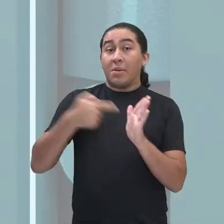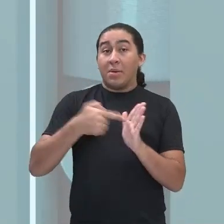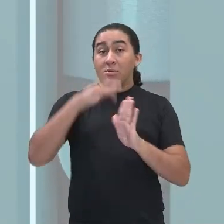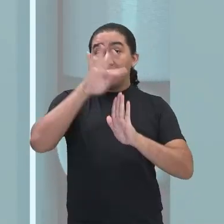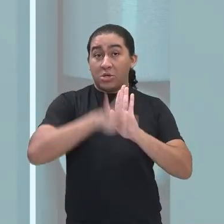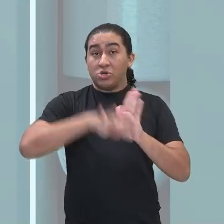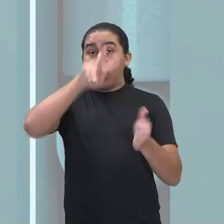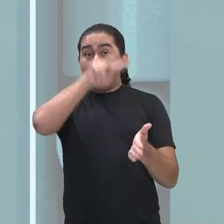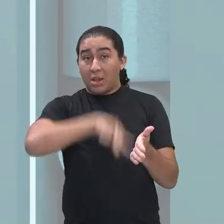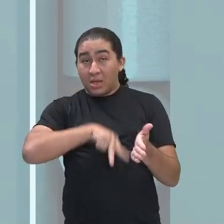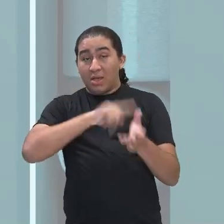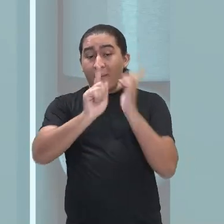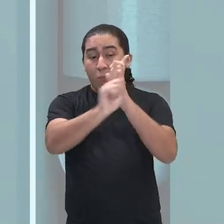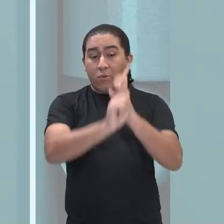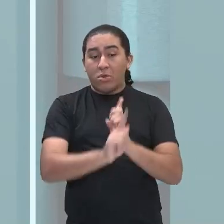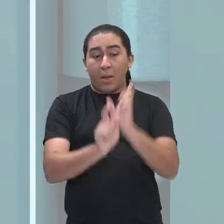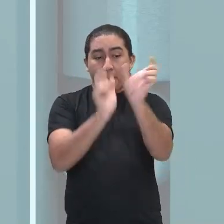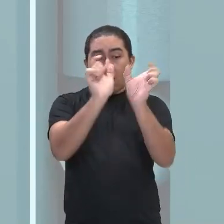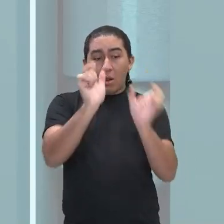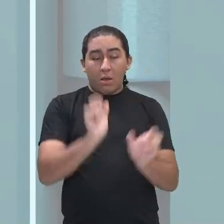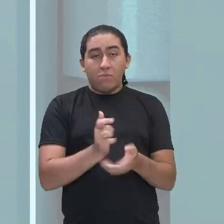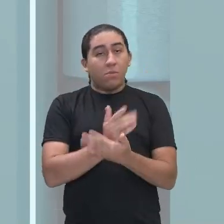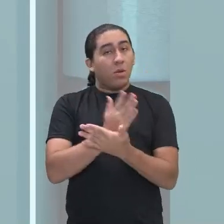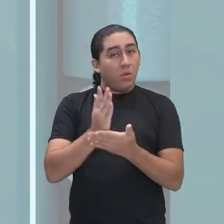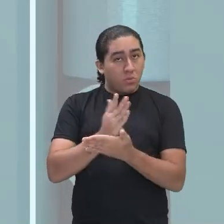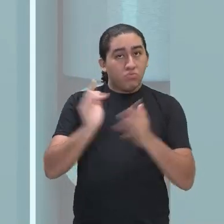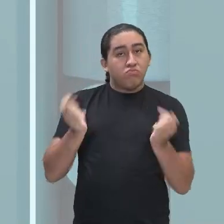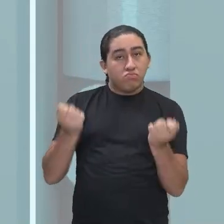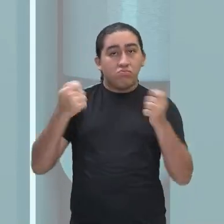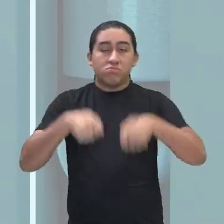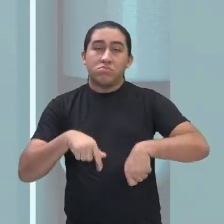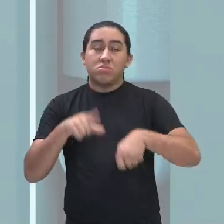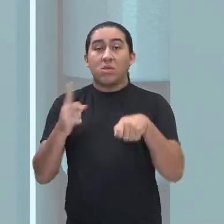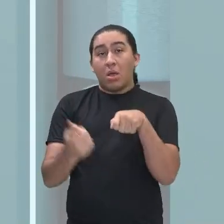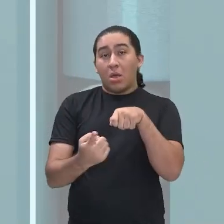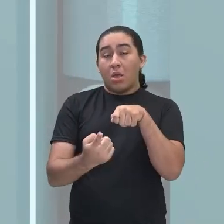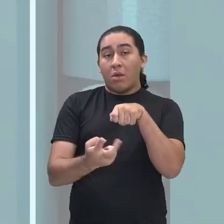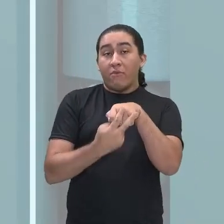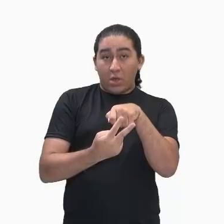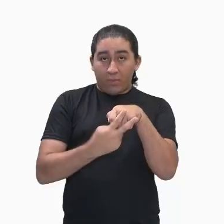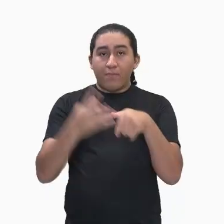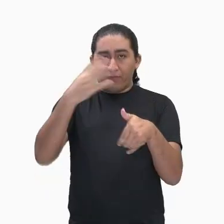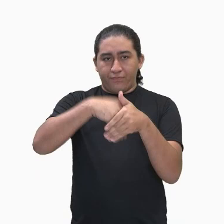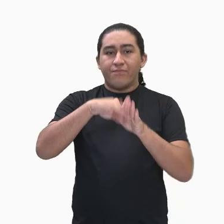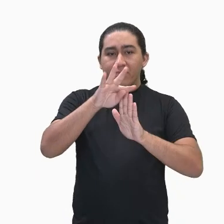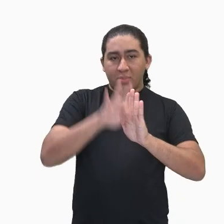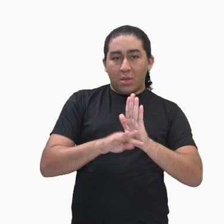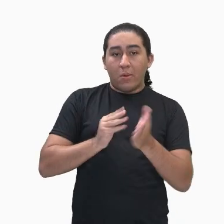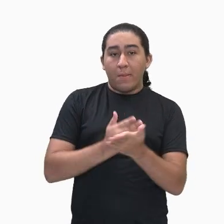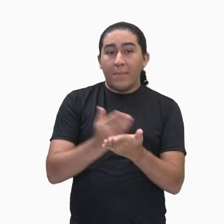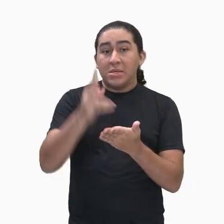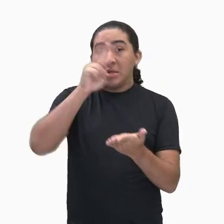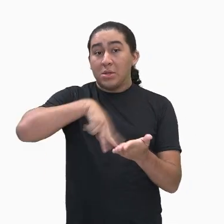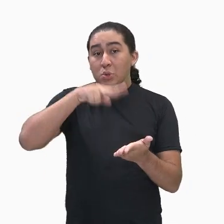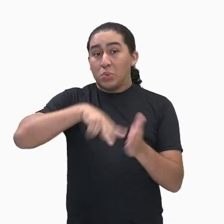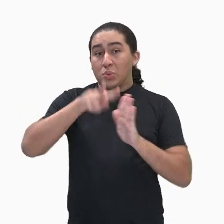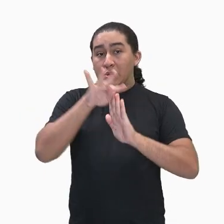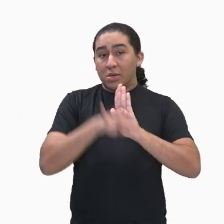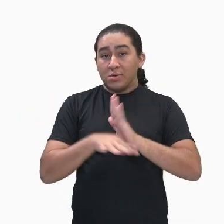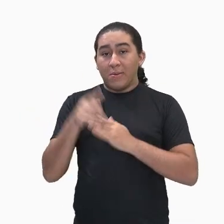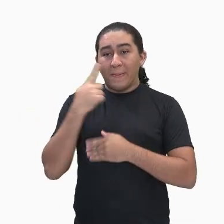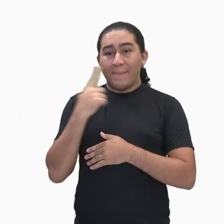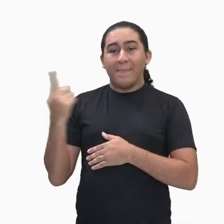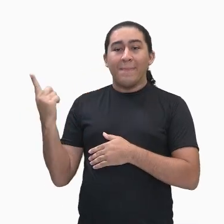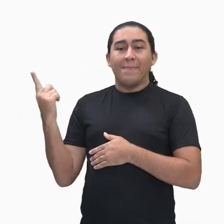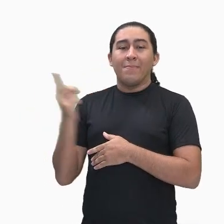texto e reconhecer alguns desses tempos dentro do texto. Então, vamos começar com a leitura do nosso texto,